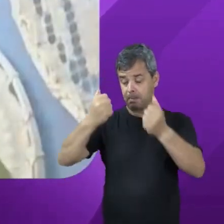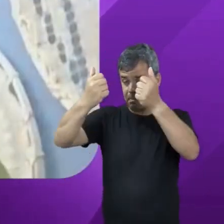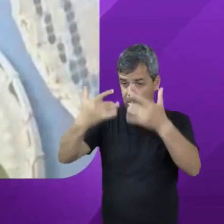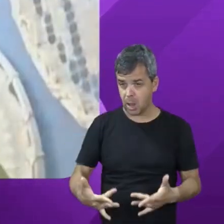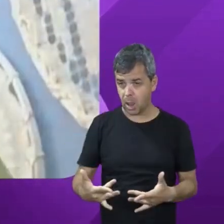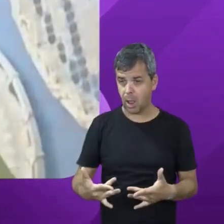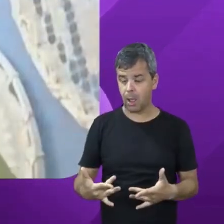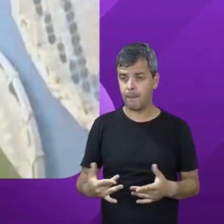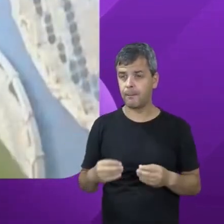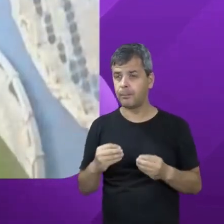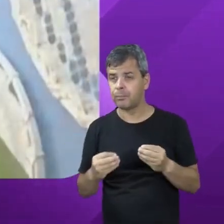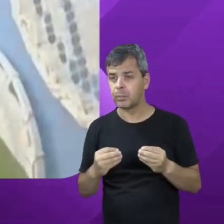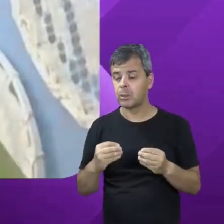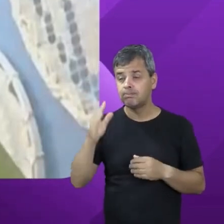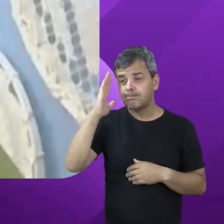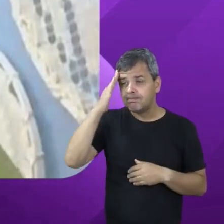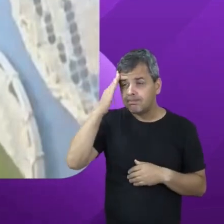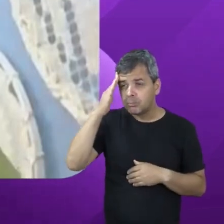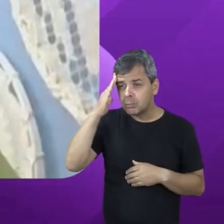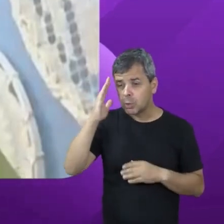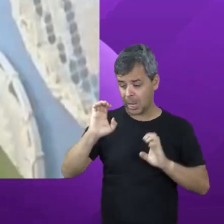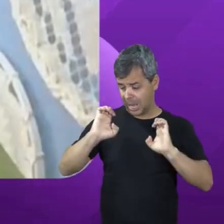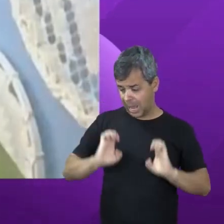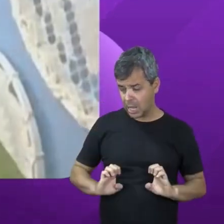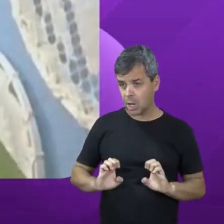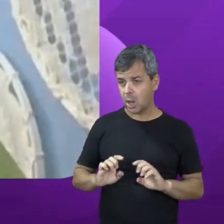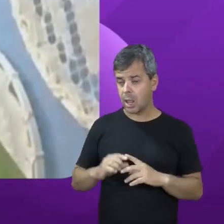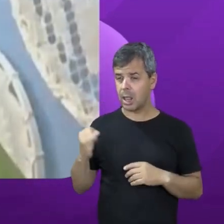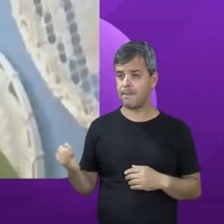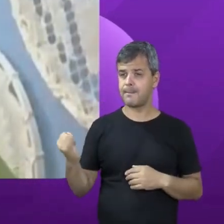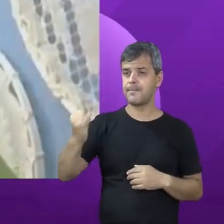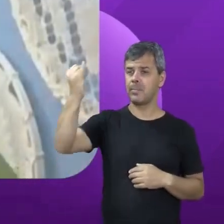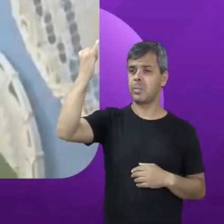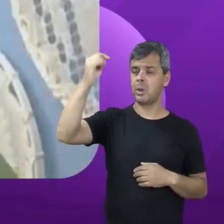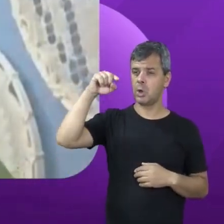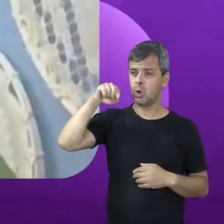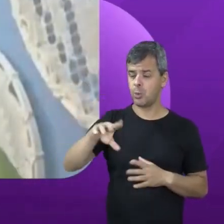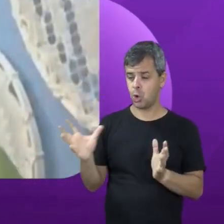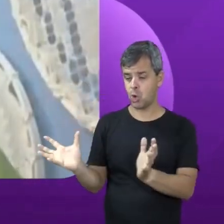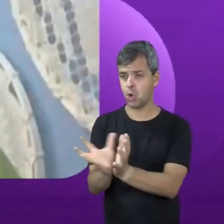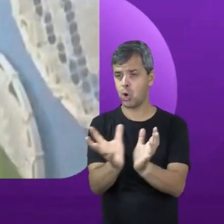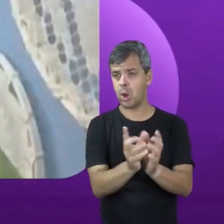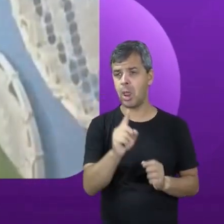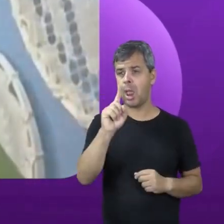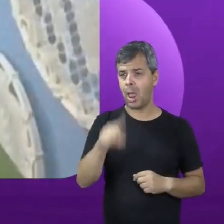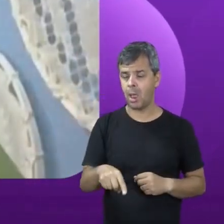dizer do reconhecimento étnico, da importância que tem esse grupo